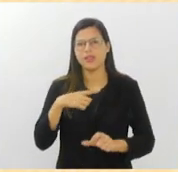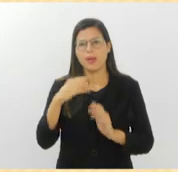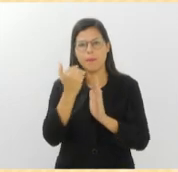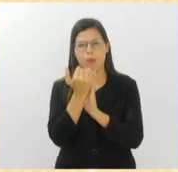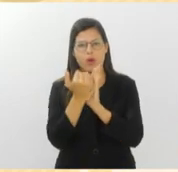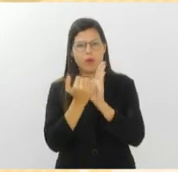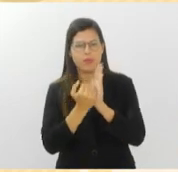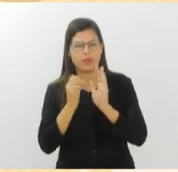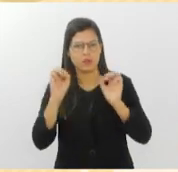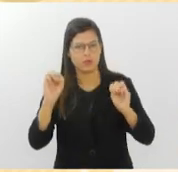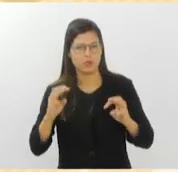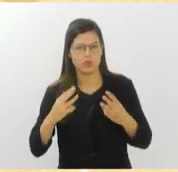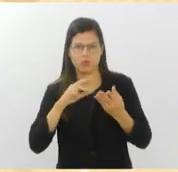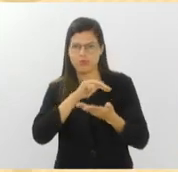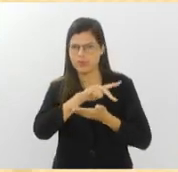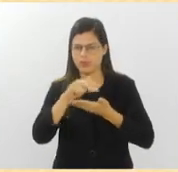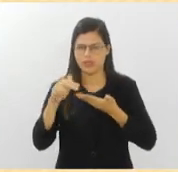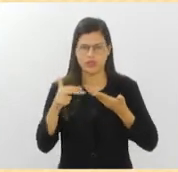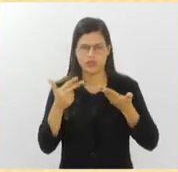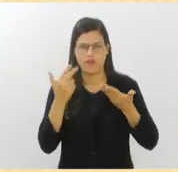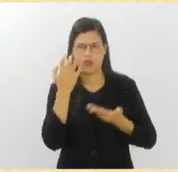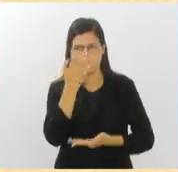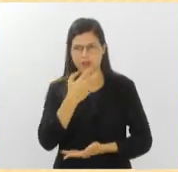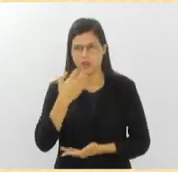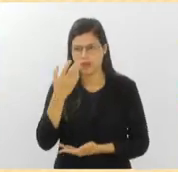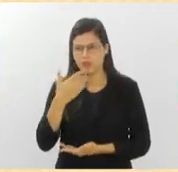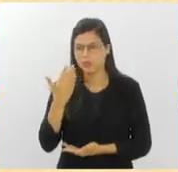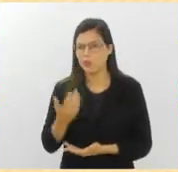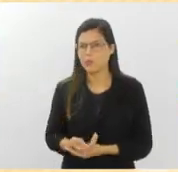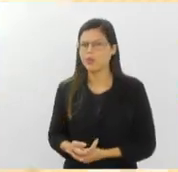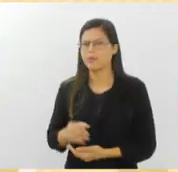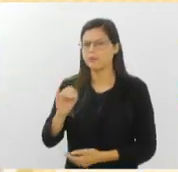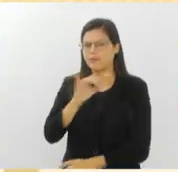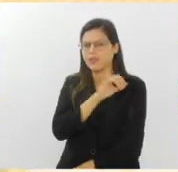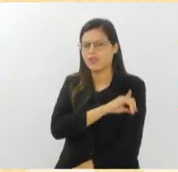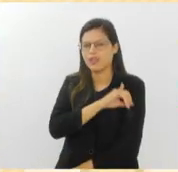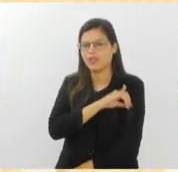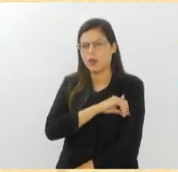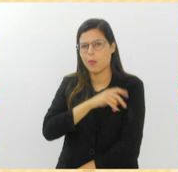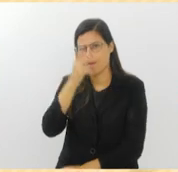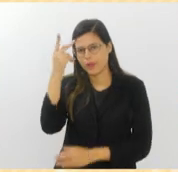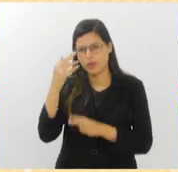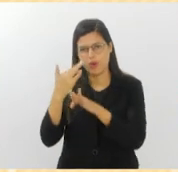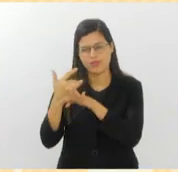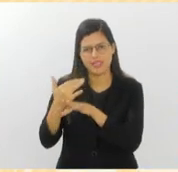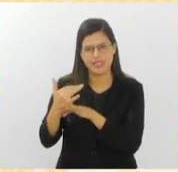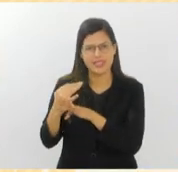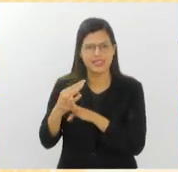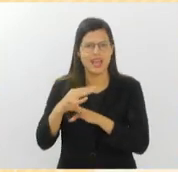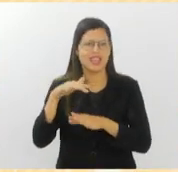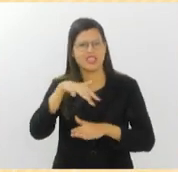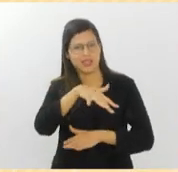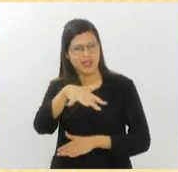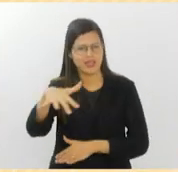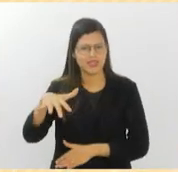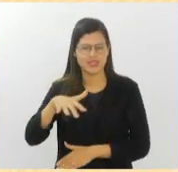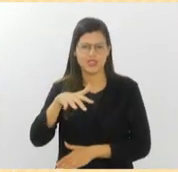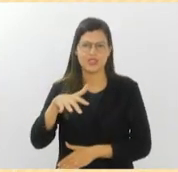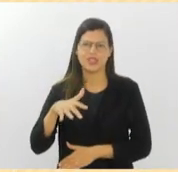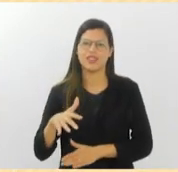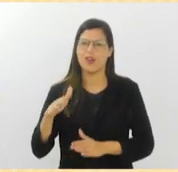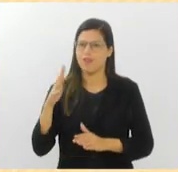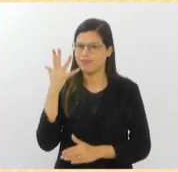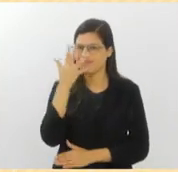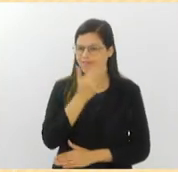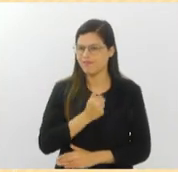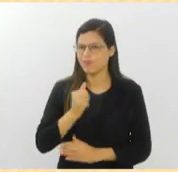com shows de diversos artistas. Alô, Rio de Janeiro! Alô, galera linda de Sumidouro, de toda a região. Vai ser lindo demais o